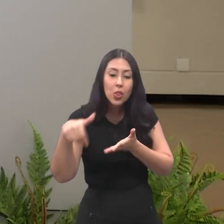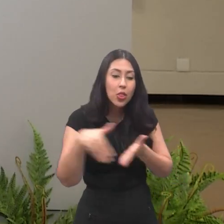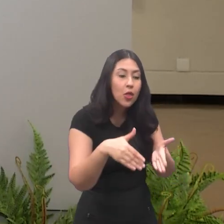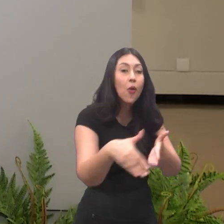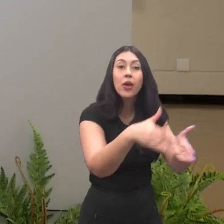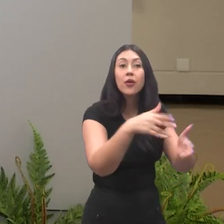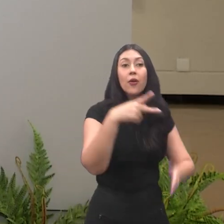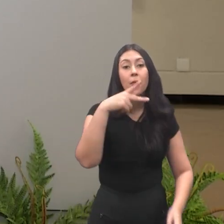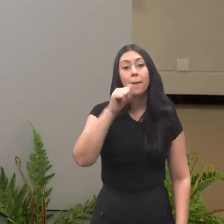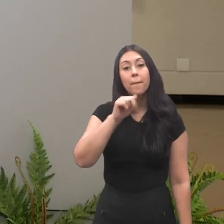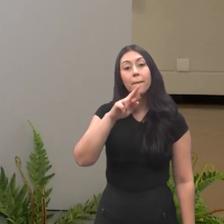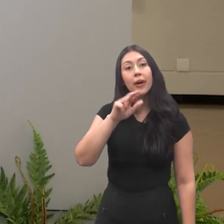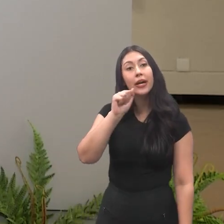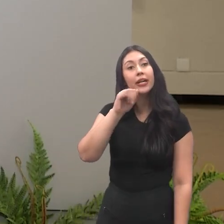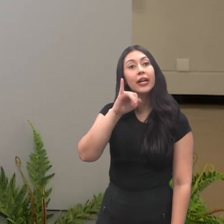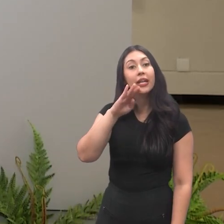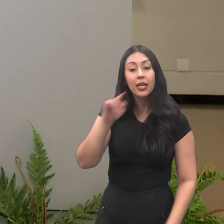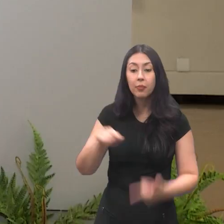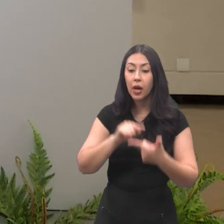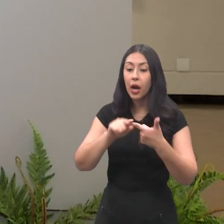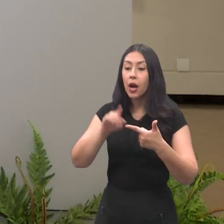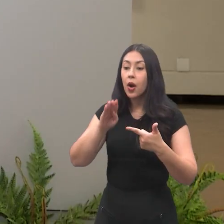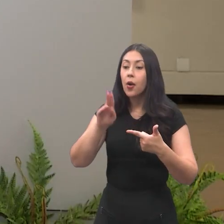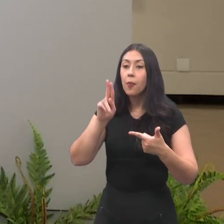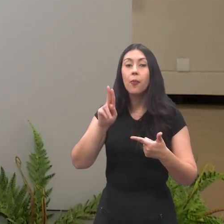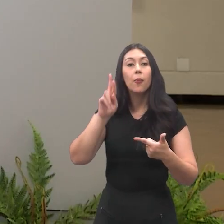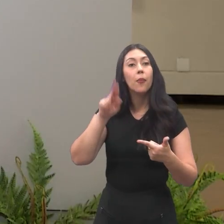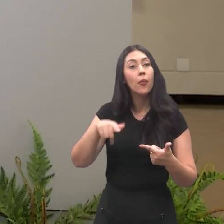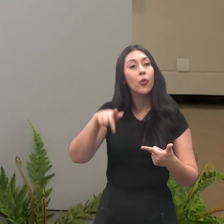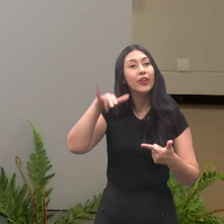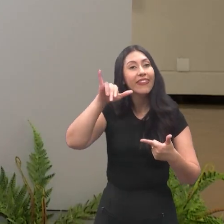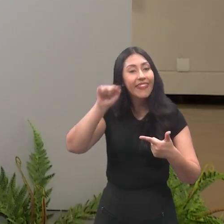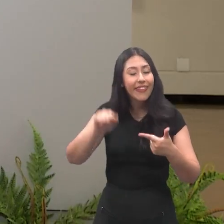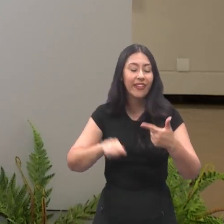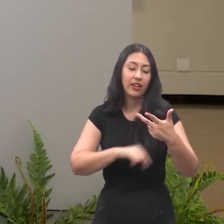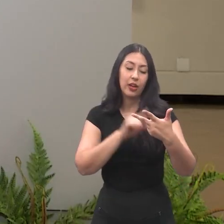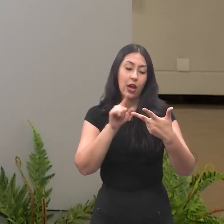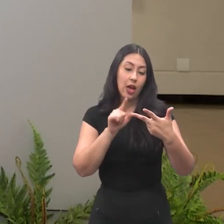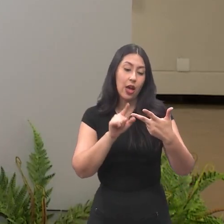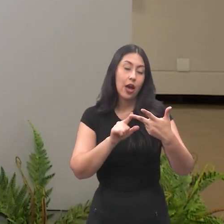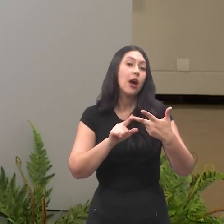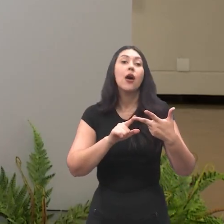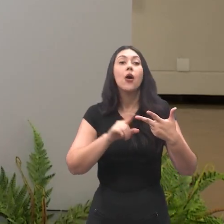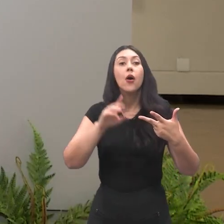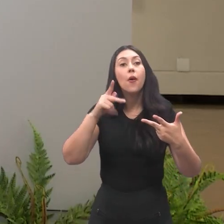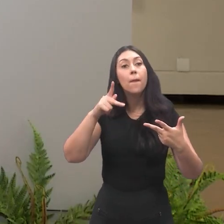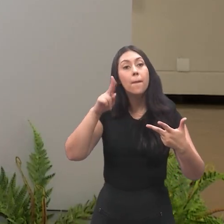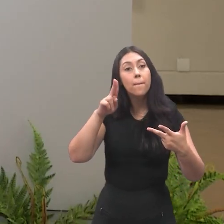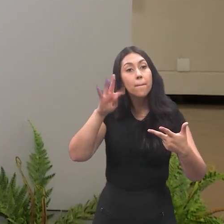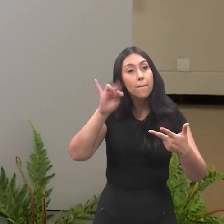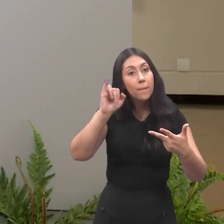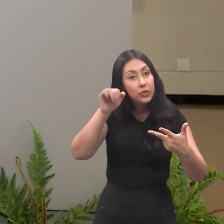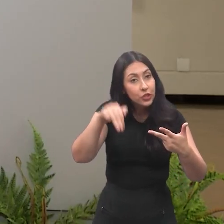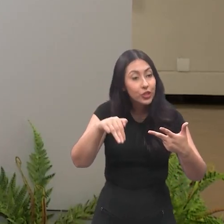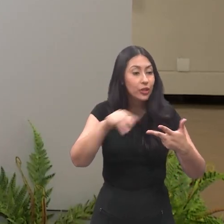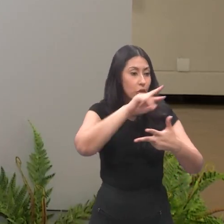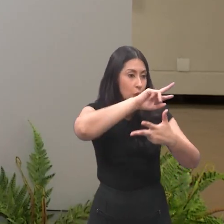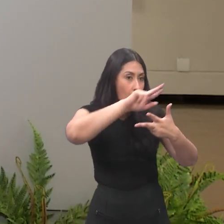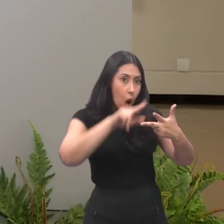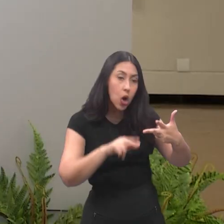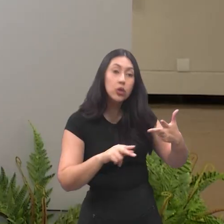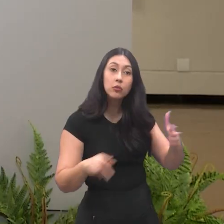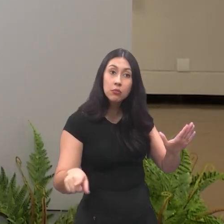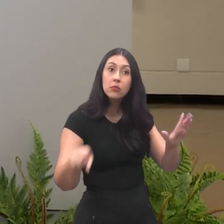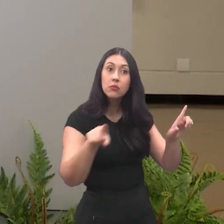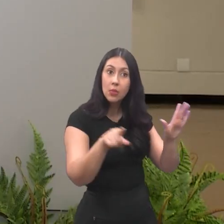aqui de São José, Rio Paraíba, Rio Buquira, Jaguari, Puti, são nomes indígenas. Então a nossa